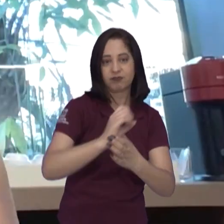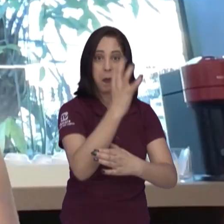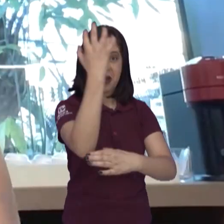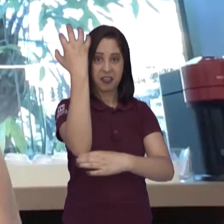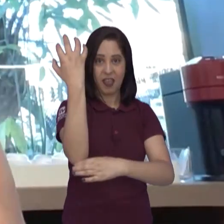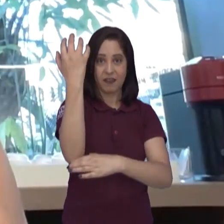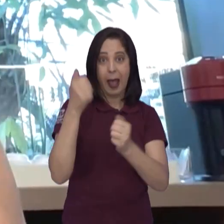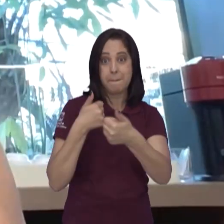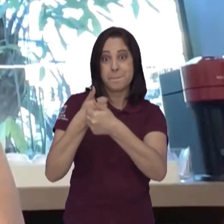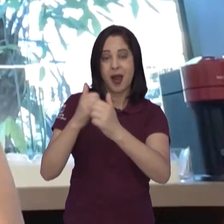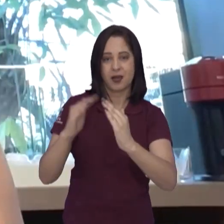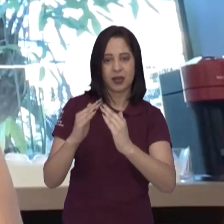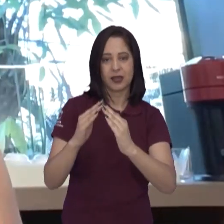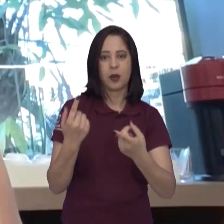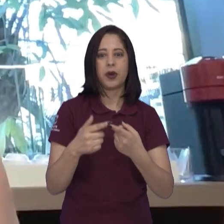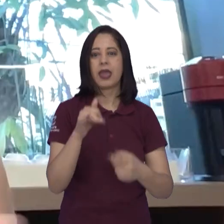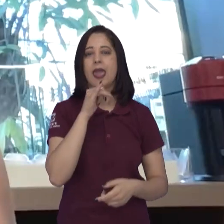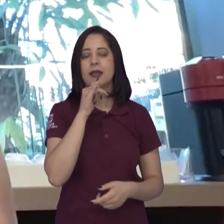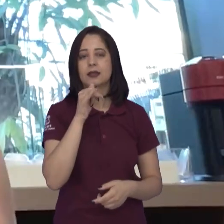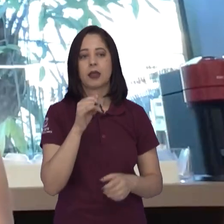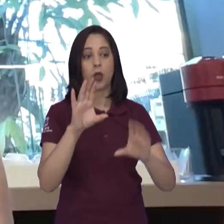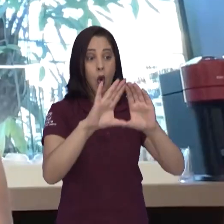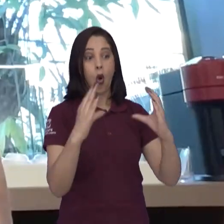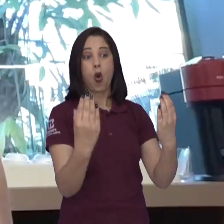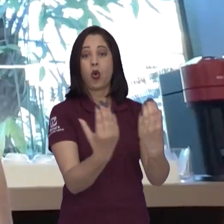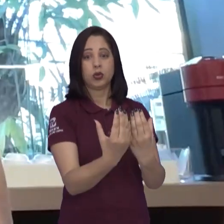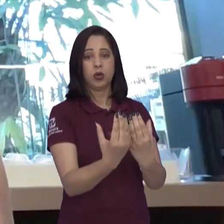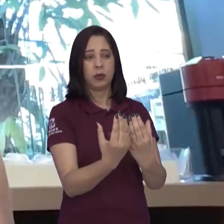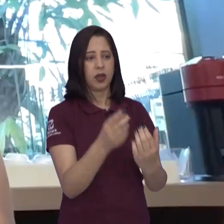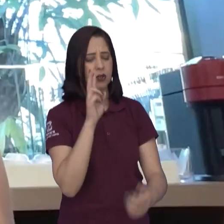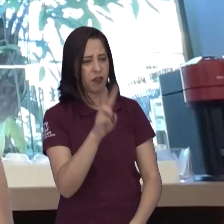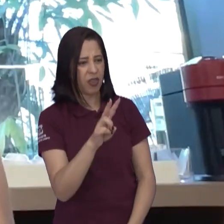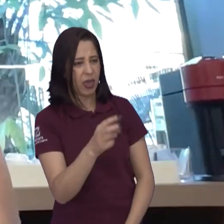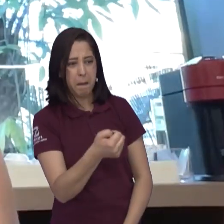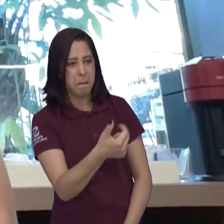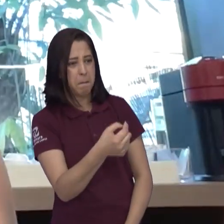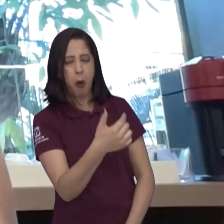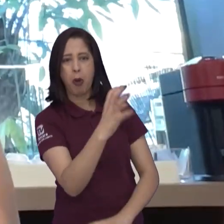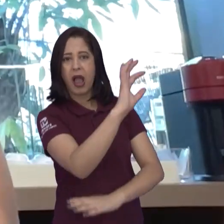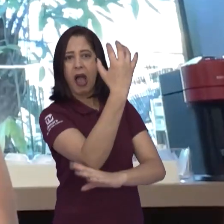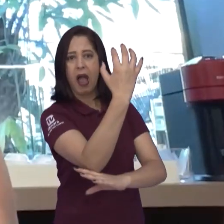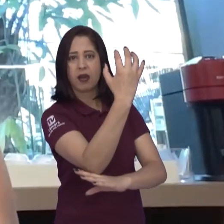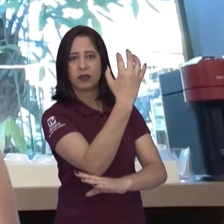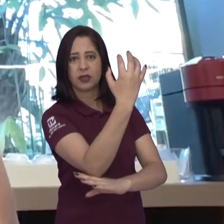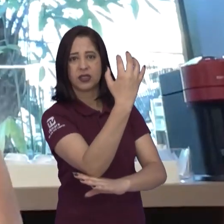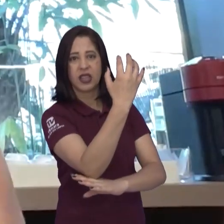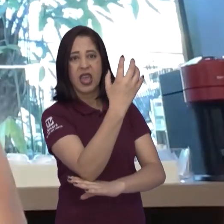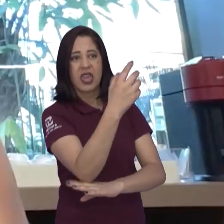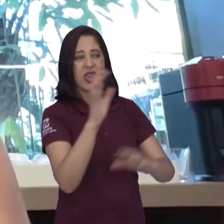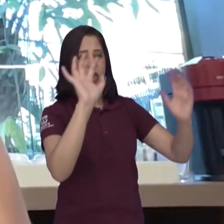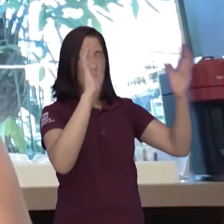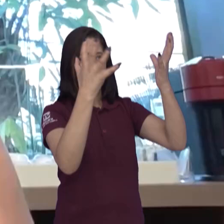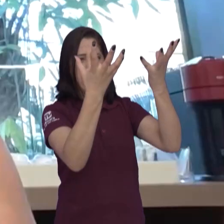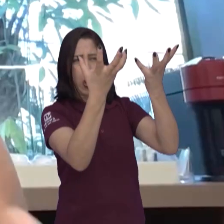é fundamental. Você pega alguns condomínios hoje que tem pouquíssimas árvores plantadas, então você tem um ambiente muito seco.